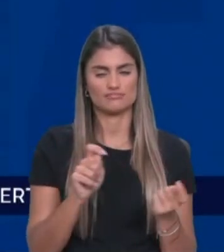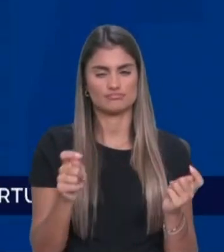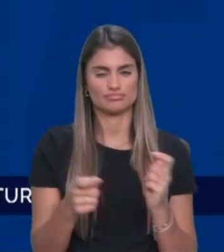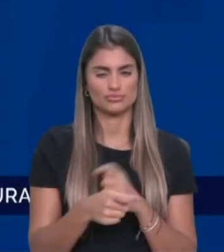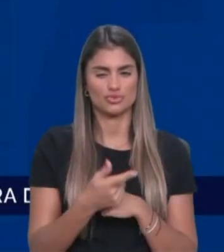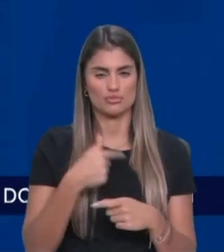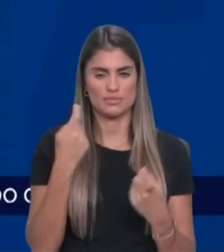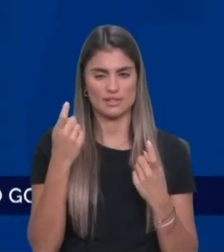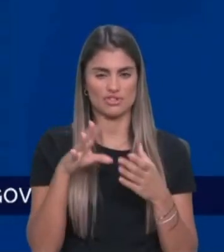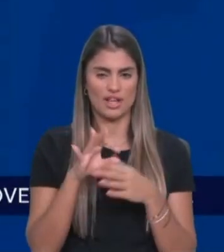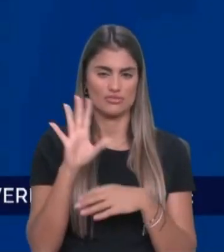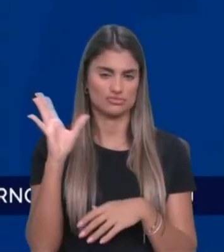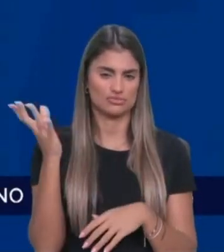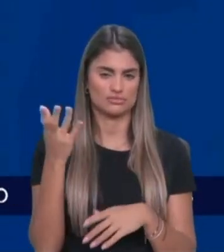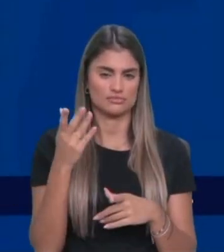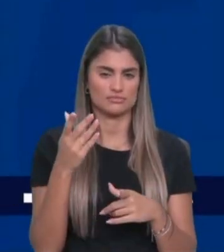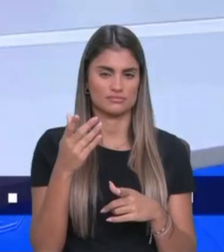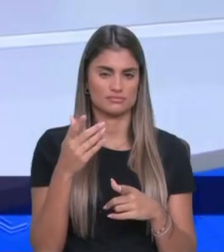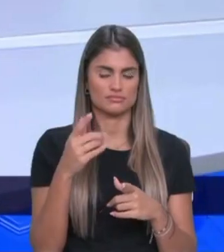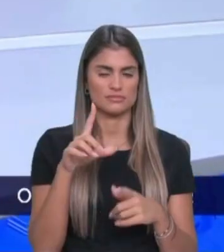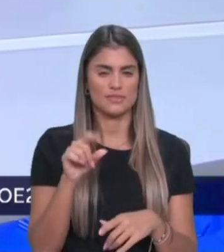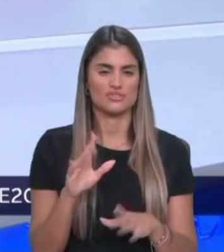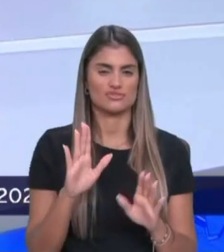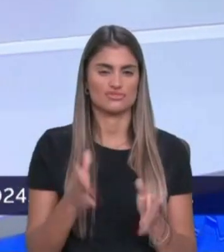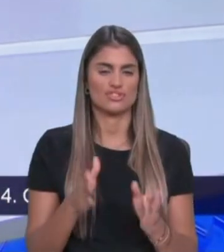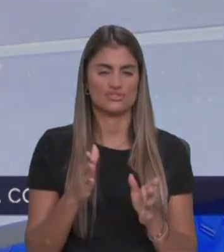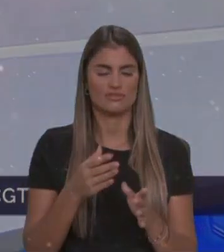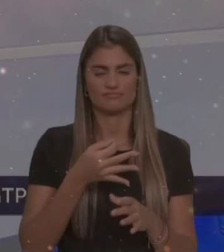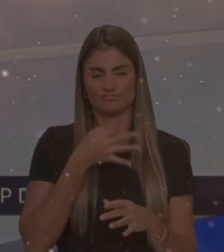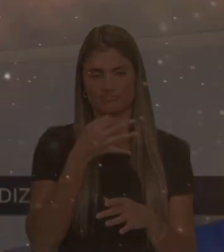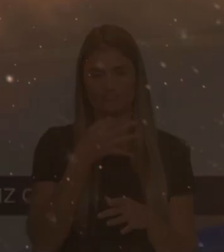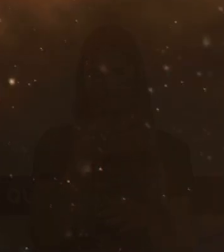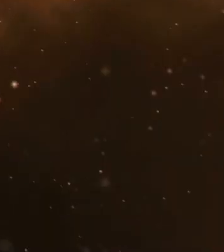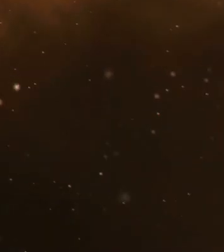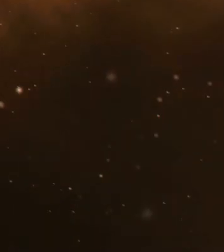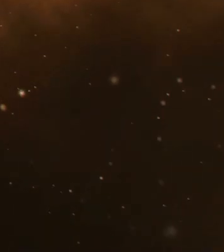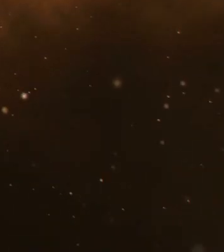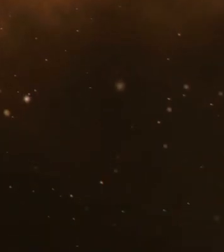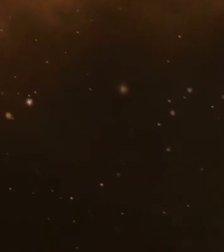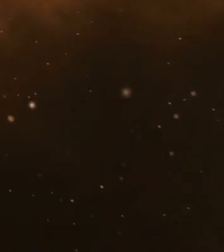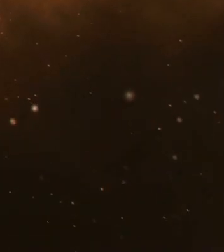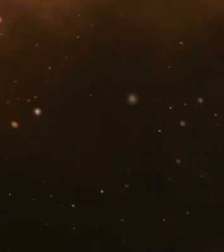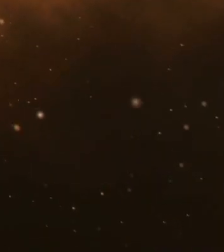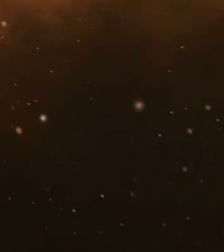aquilo que nós pensamos sobre o universo. Está feita a nossa viagem pela última fronteira. Miguel Gonçalves, obrigado e até. Obrigado.